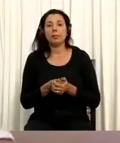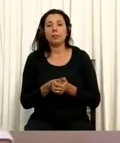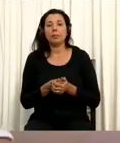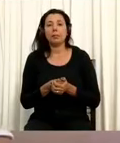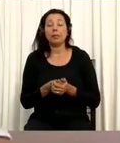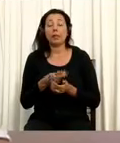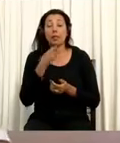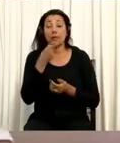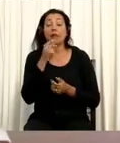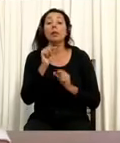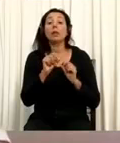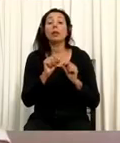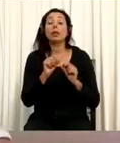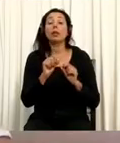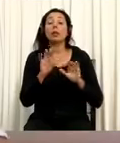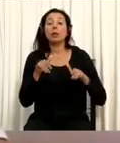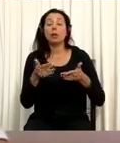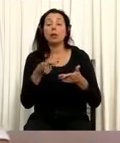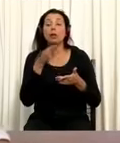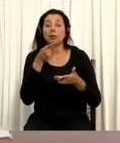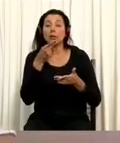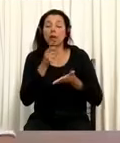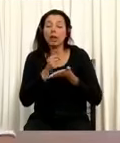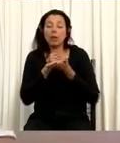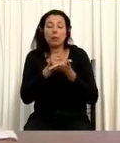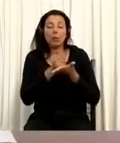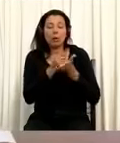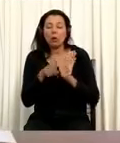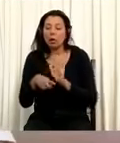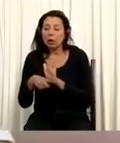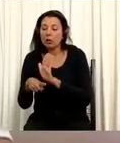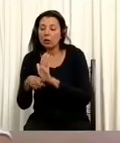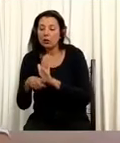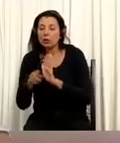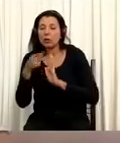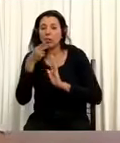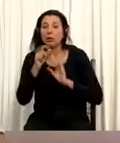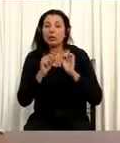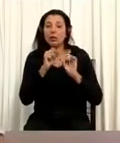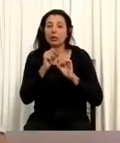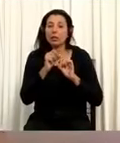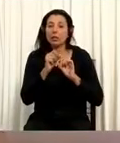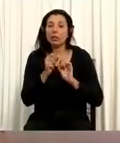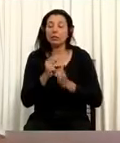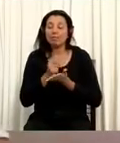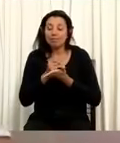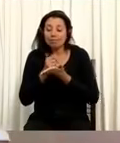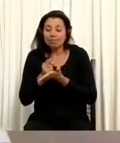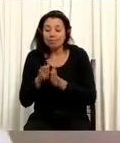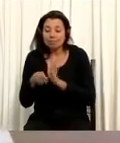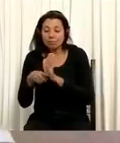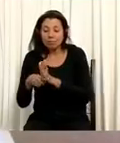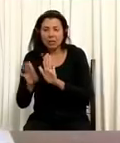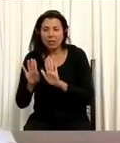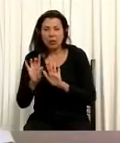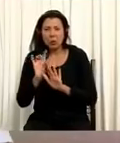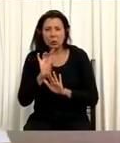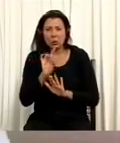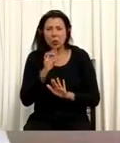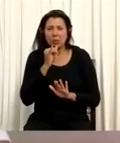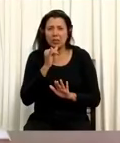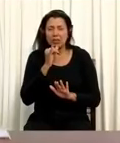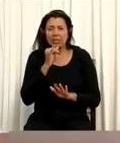e dizer que quando a gente fala de solidariedade, a gente está se referindo à solidariedade não do ponto de vista